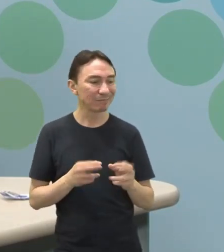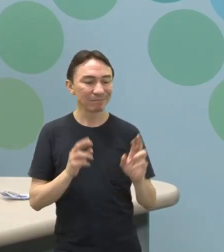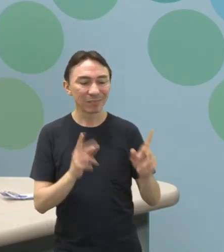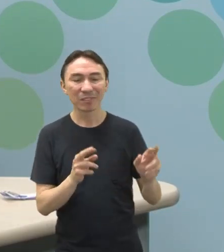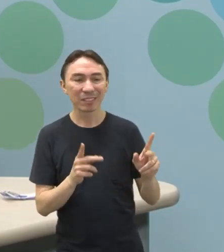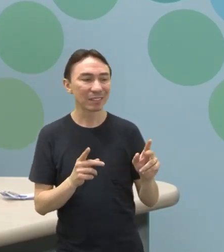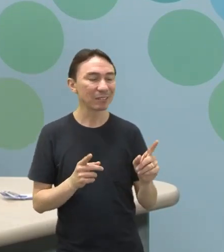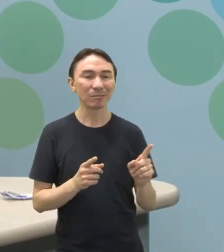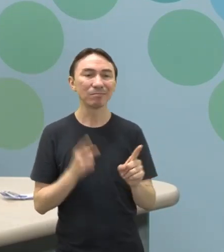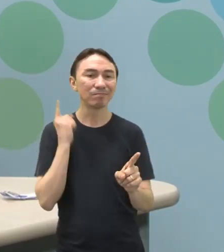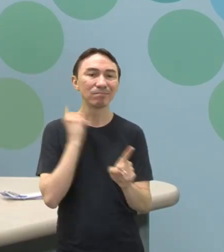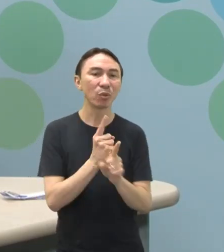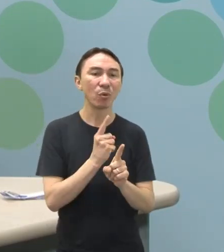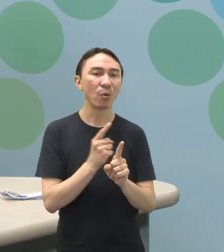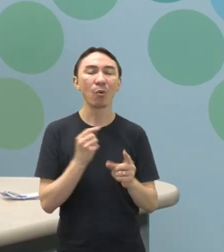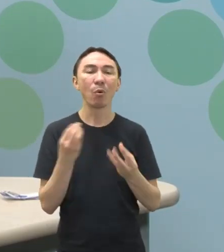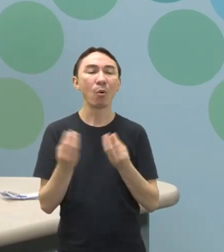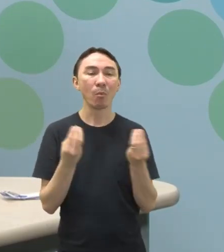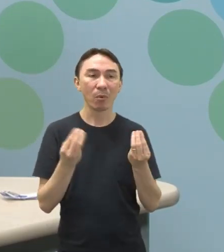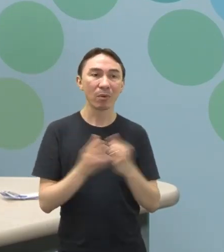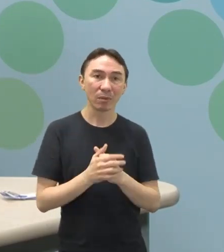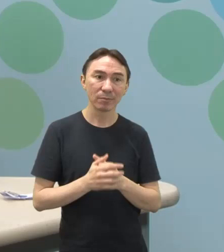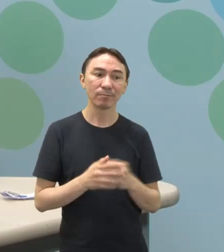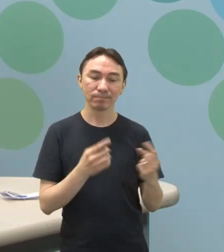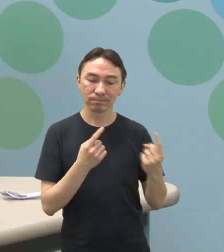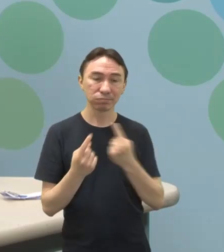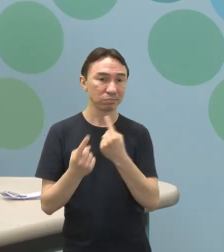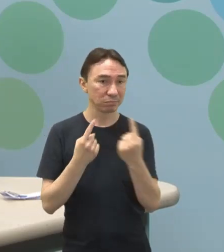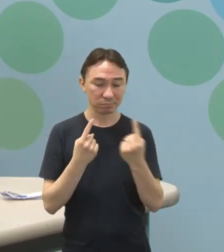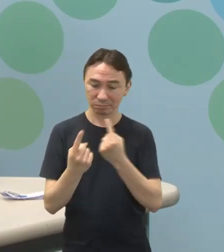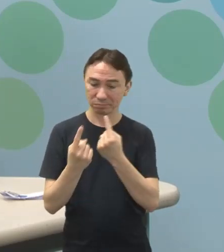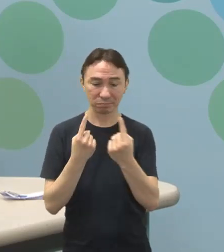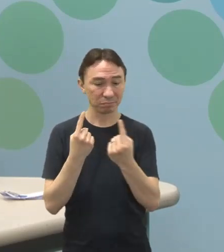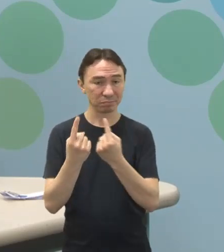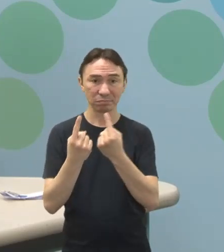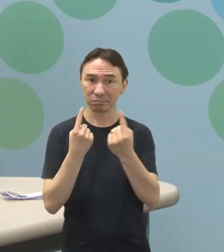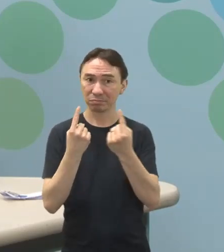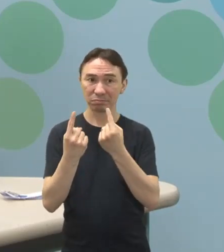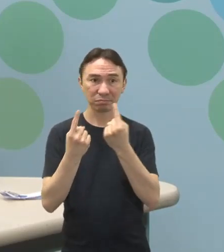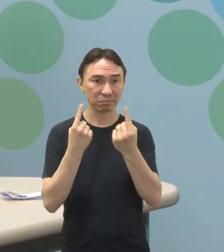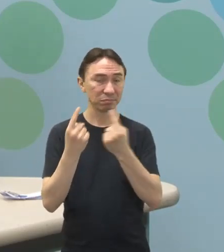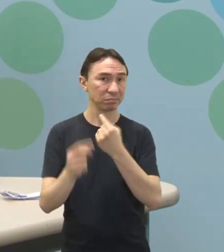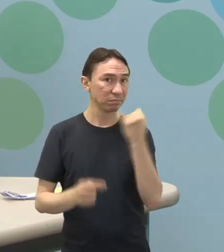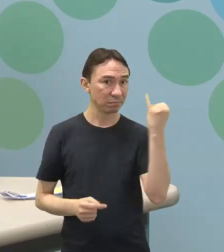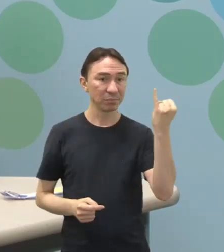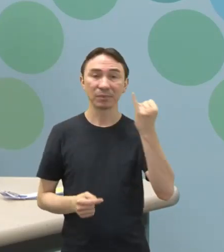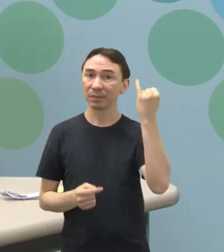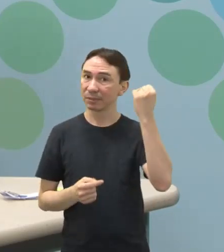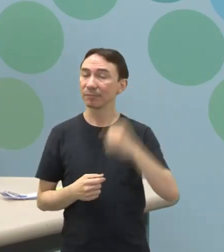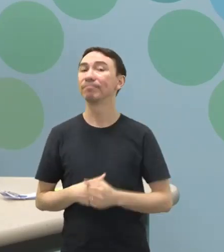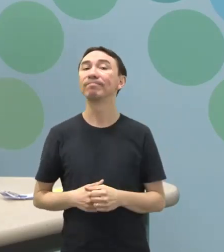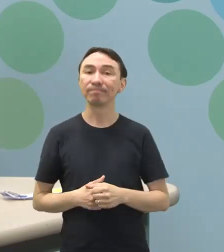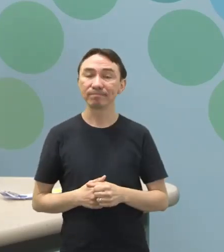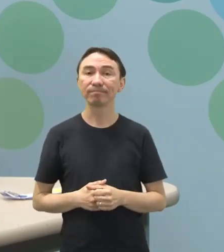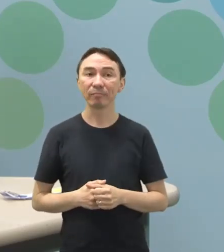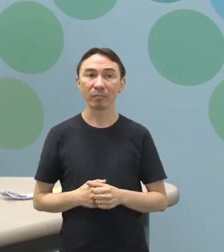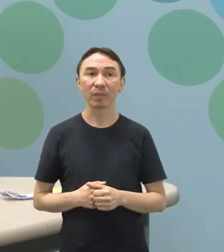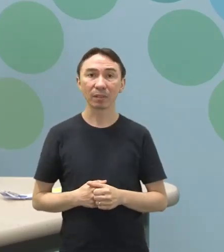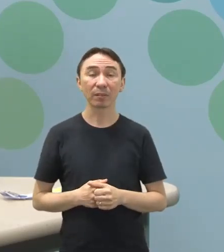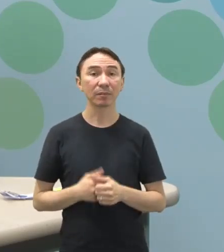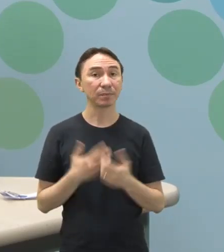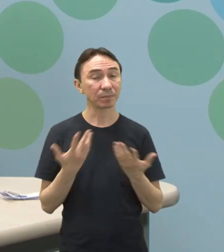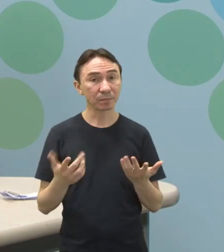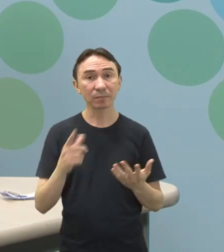então é uma discussão muito rica né porque ela é rica em cima é os agrupamentos